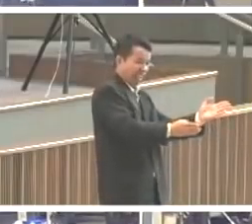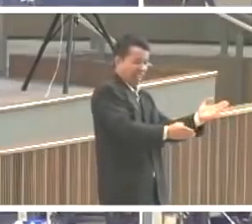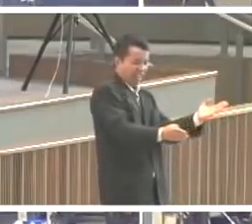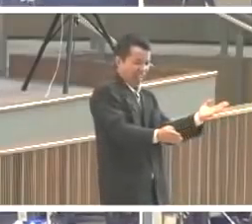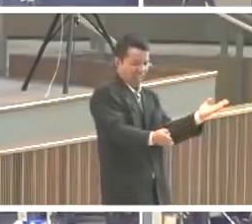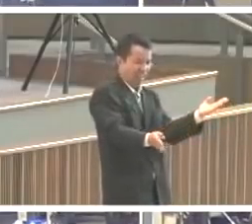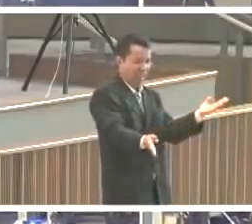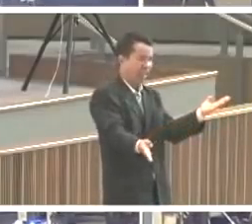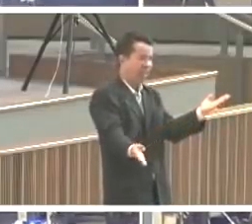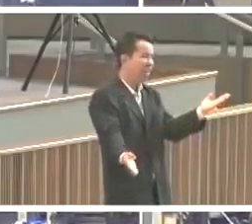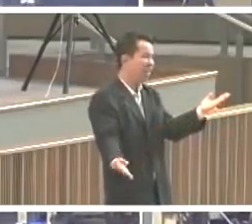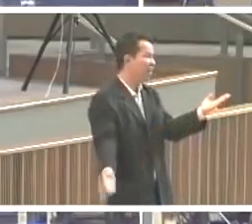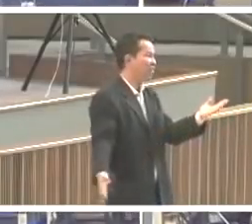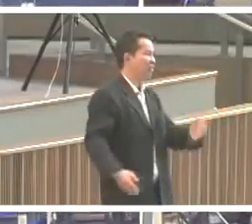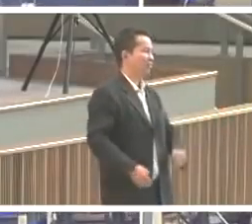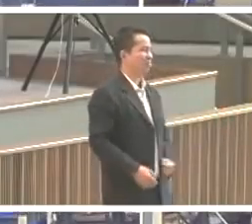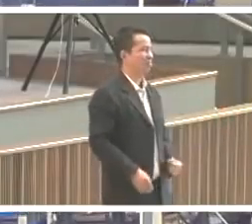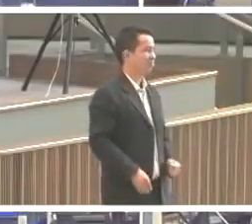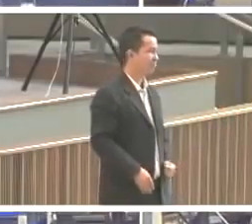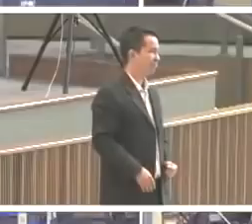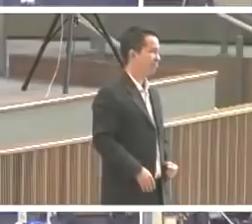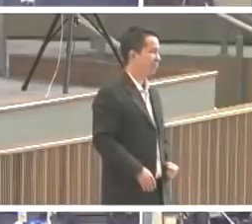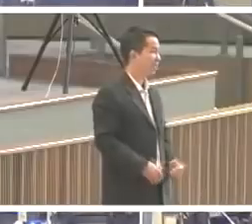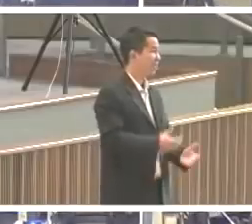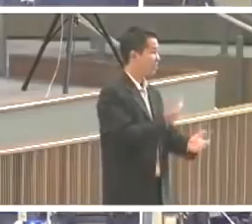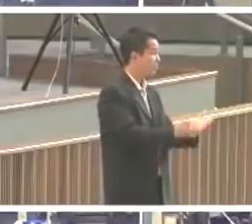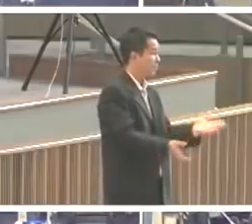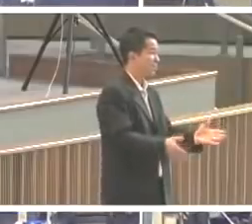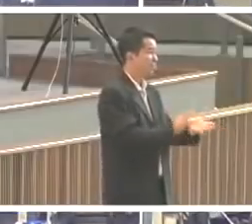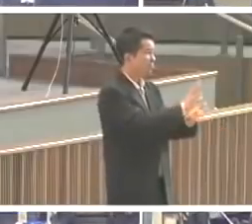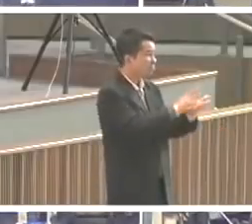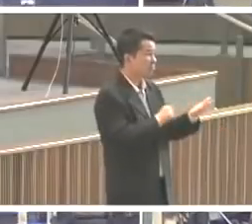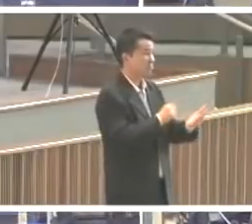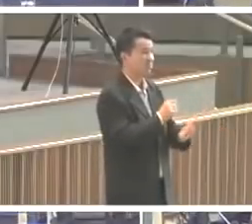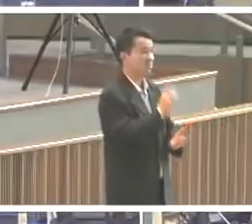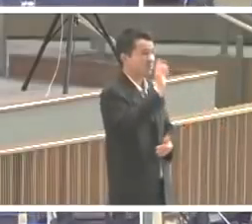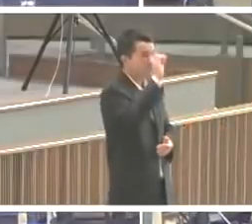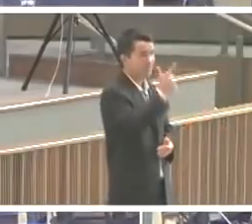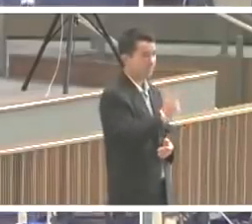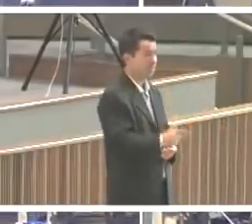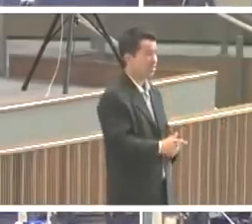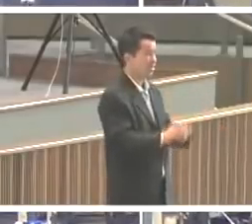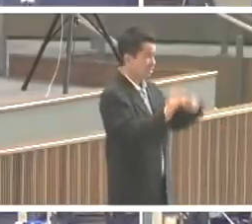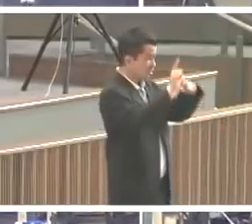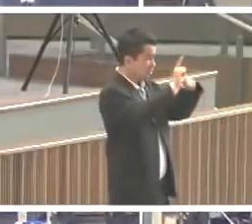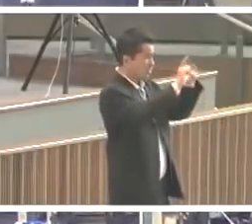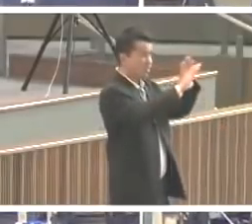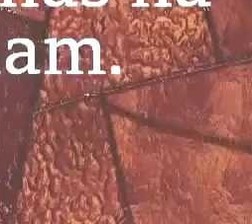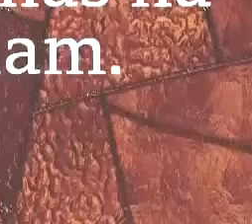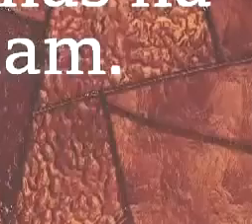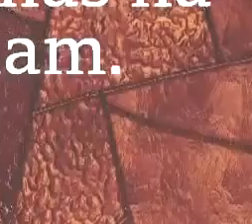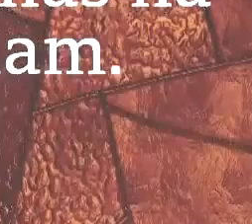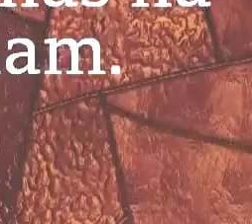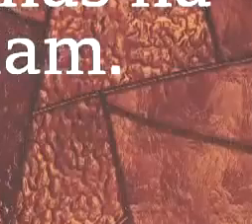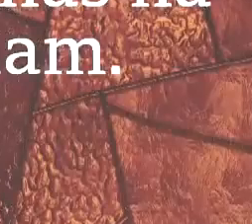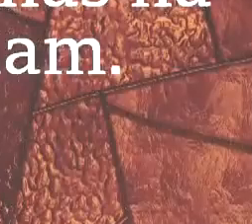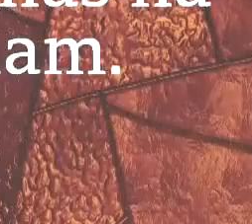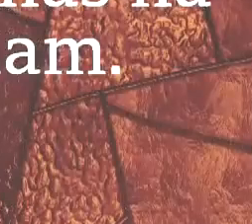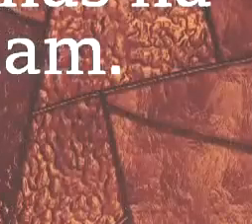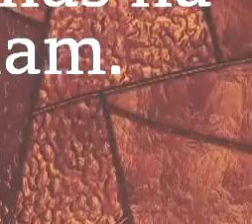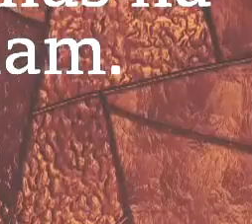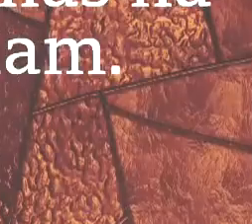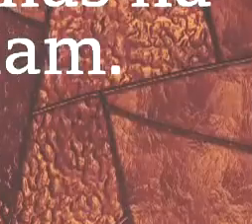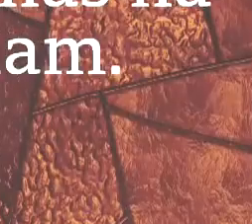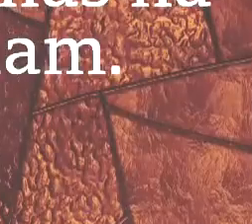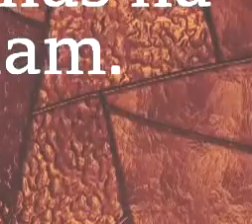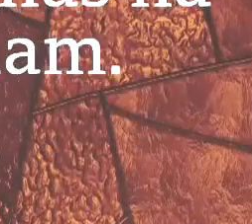e das bênçãos da visitação. Lucas capítulo 8, versículo 13, diz assim: os que estão sobre